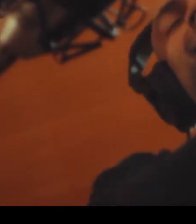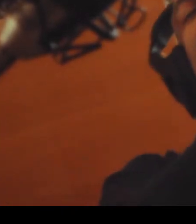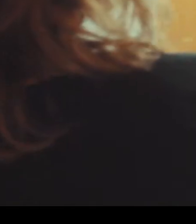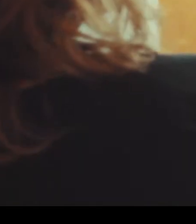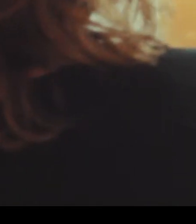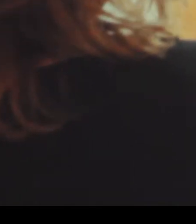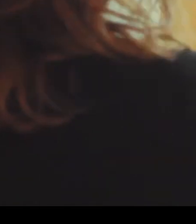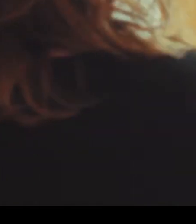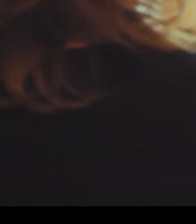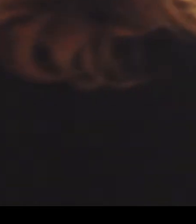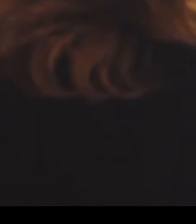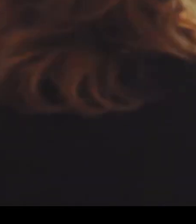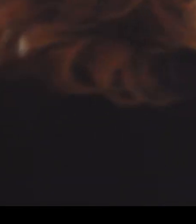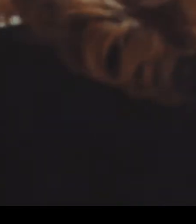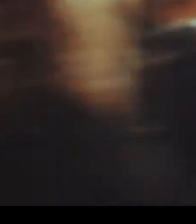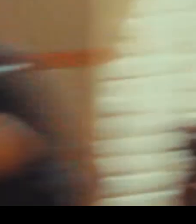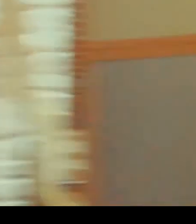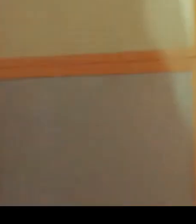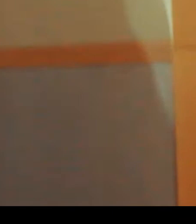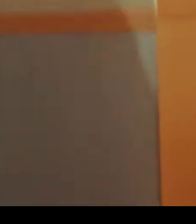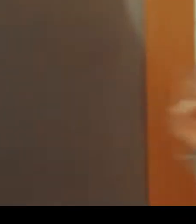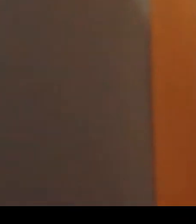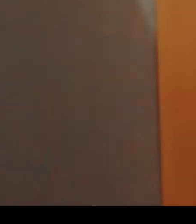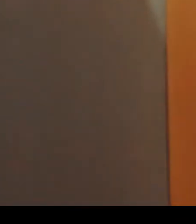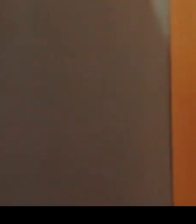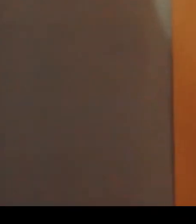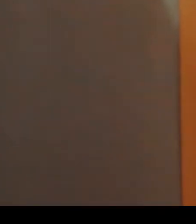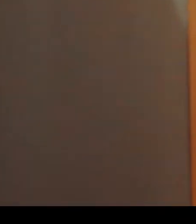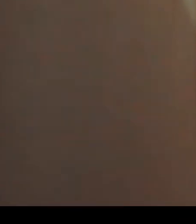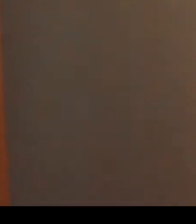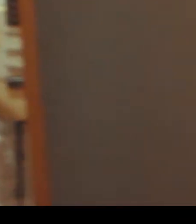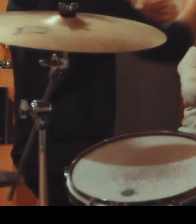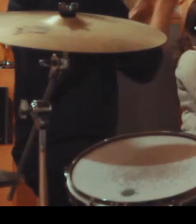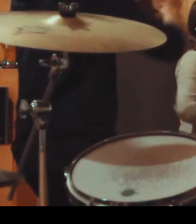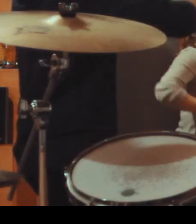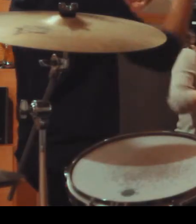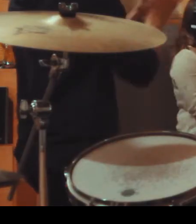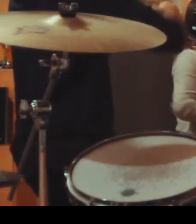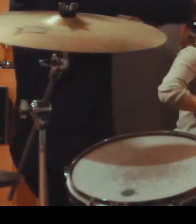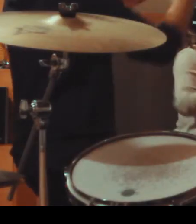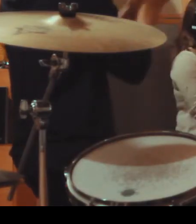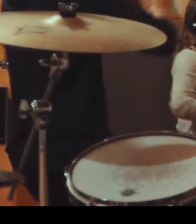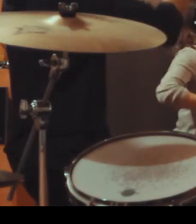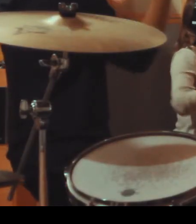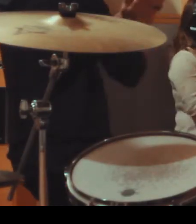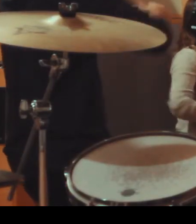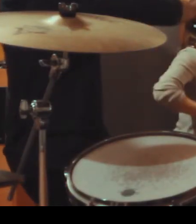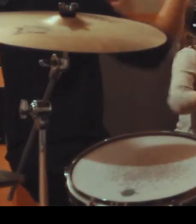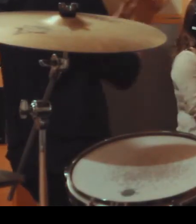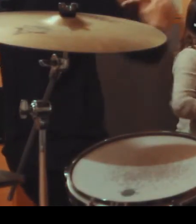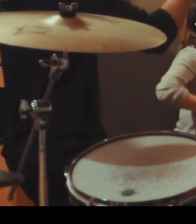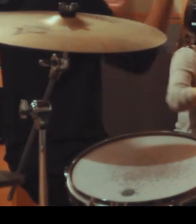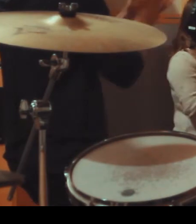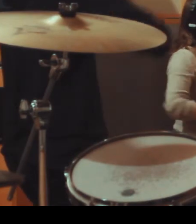as mãos e, em seguida, bate no peito. Inclui no movimento estalos de dedo. Luísa contrai o rosto e o acompanha com as mãos. Estão em roda com